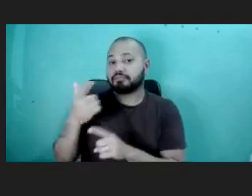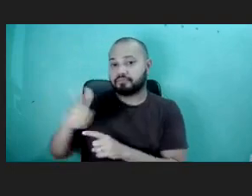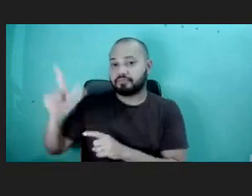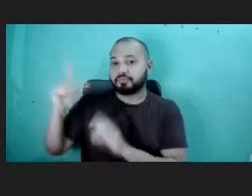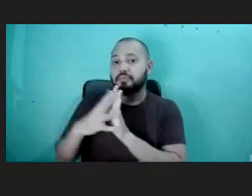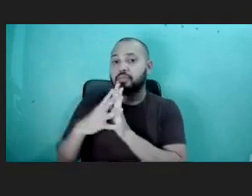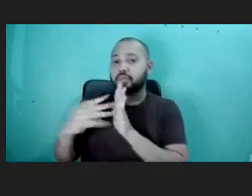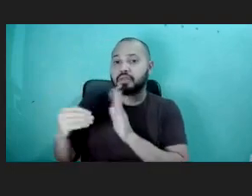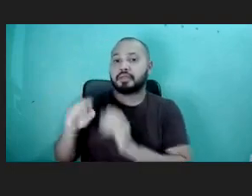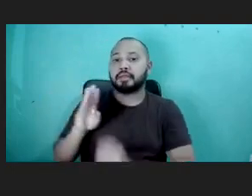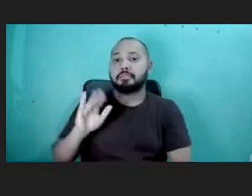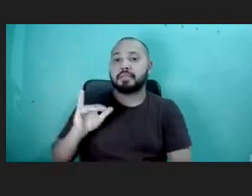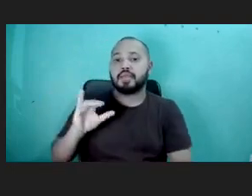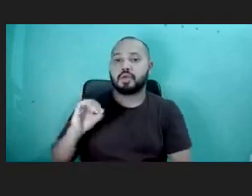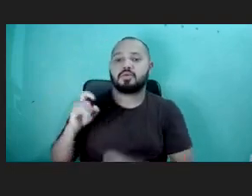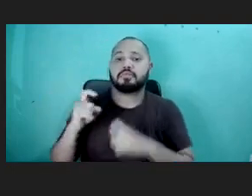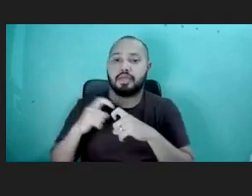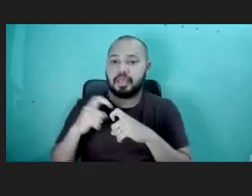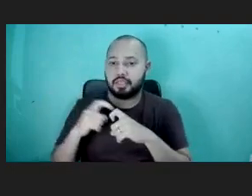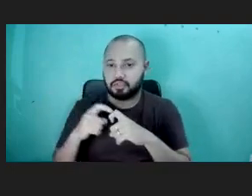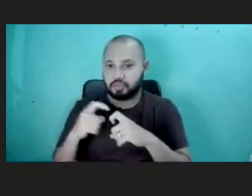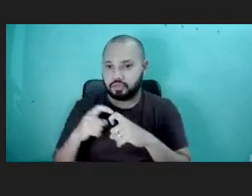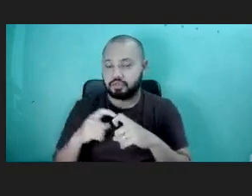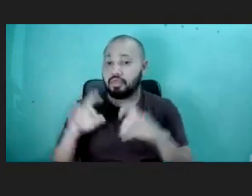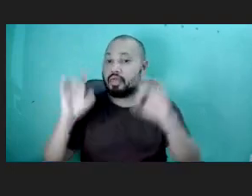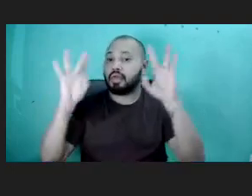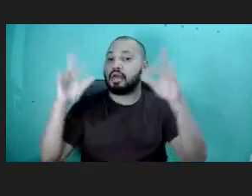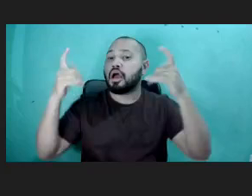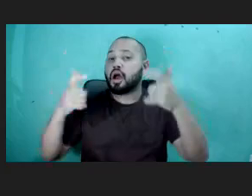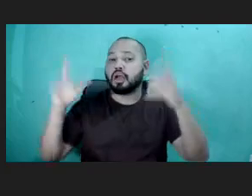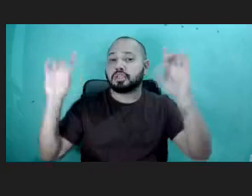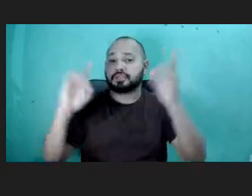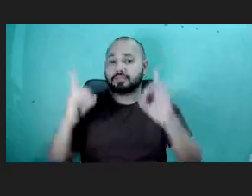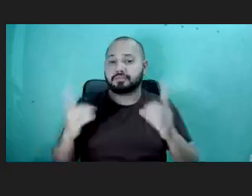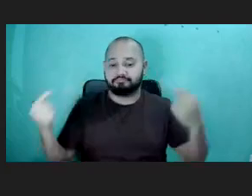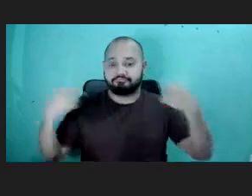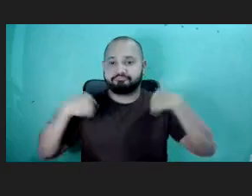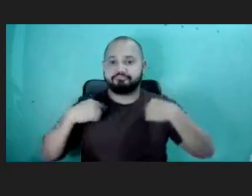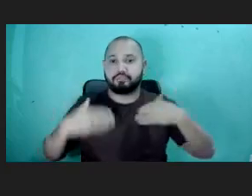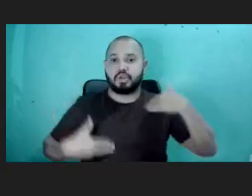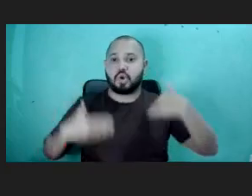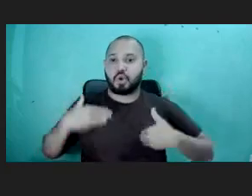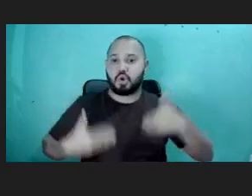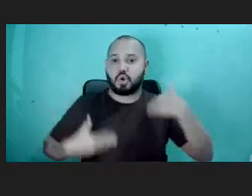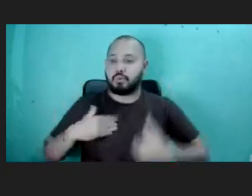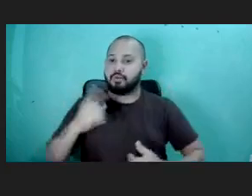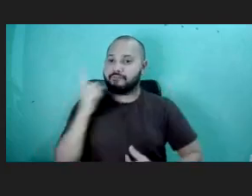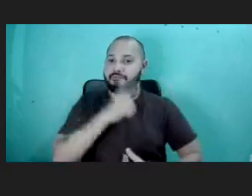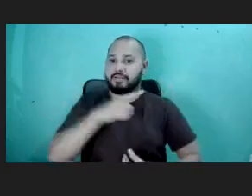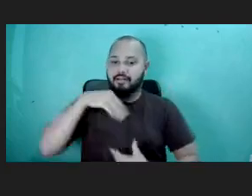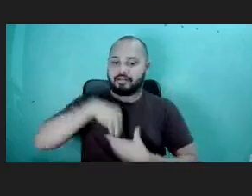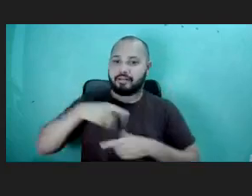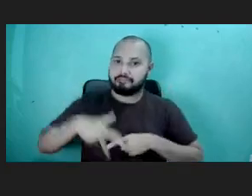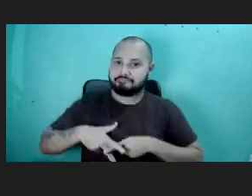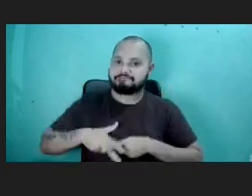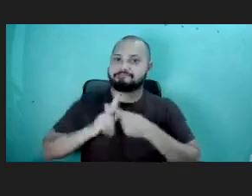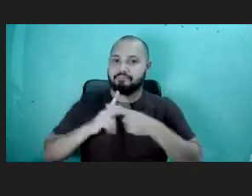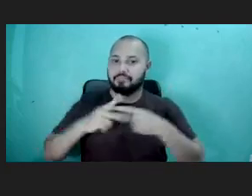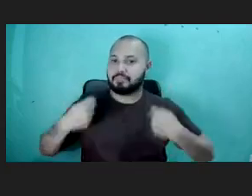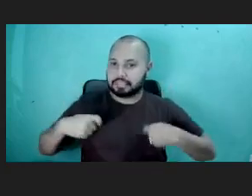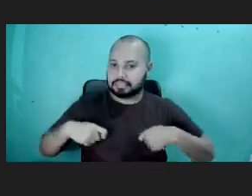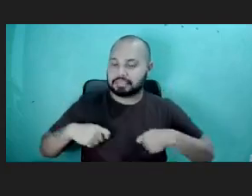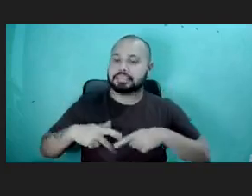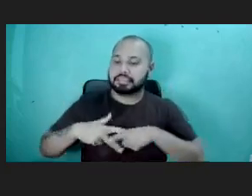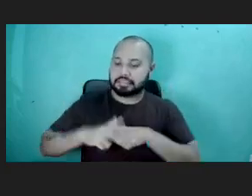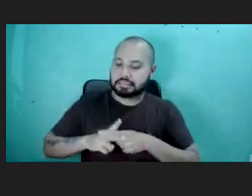como um problema localizado no corpo, uma falha no corpo que precisa ser reabilitada, que precisa ser